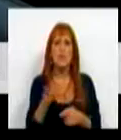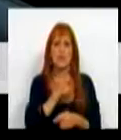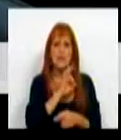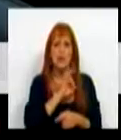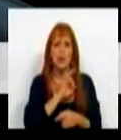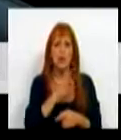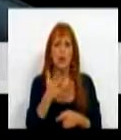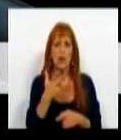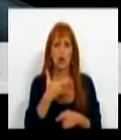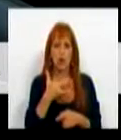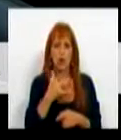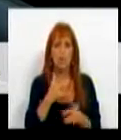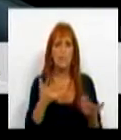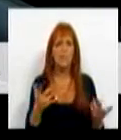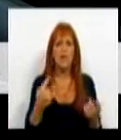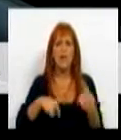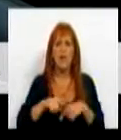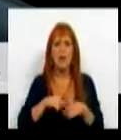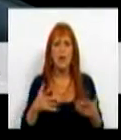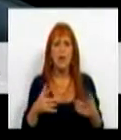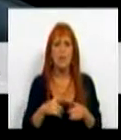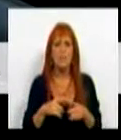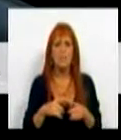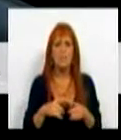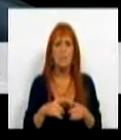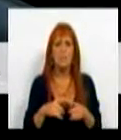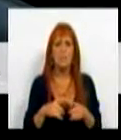Sr. Doutor, nós